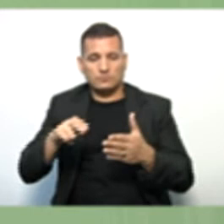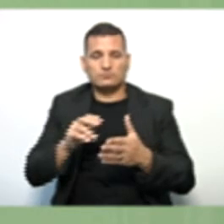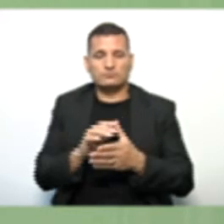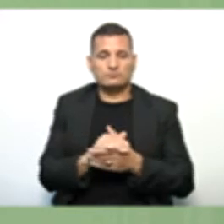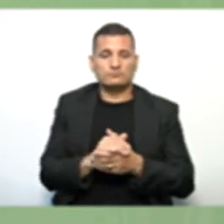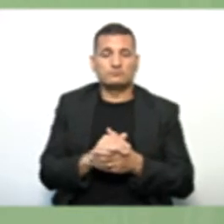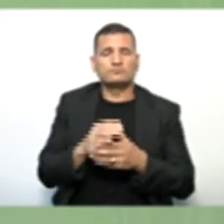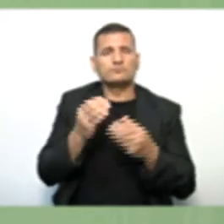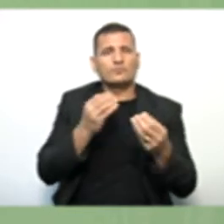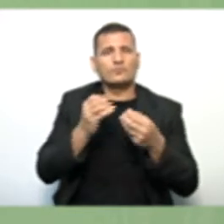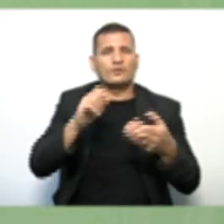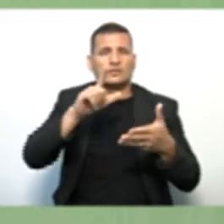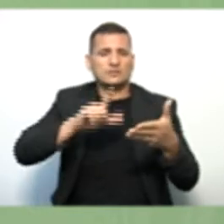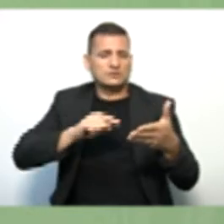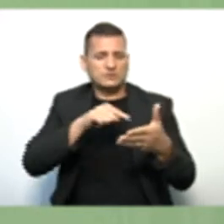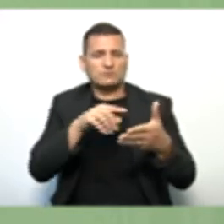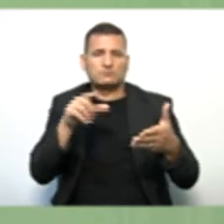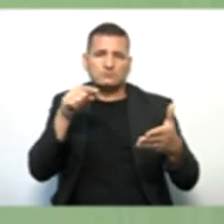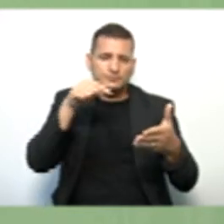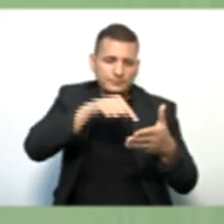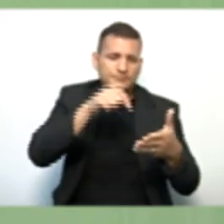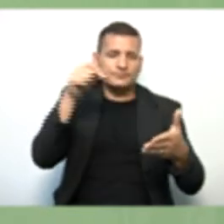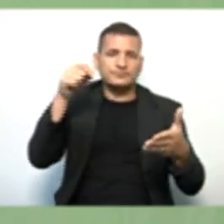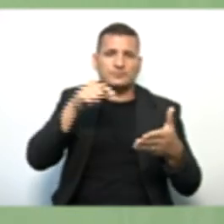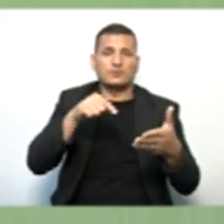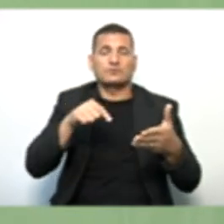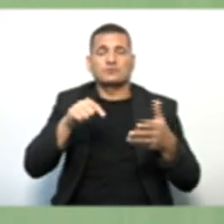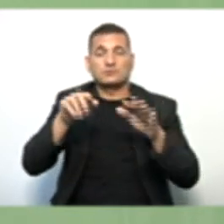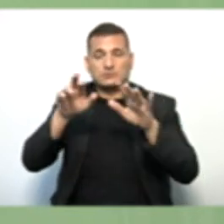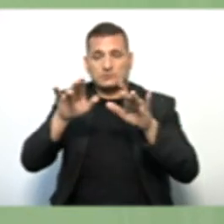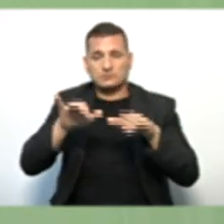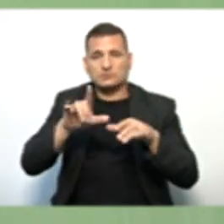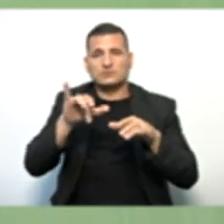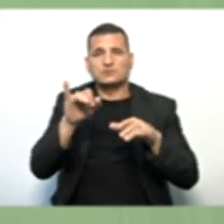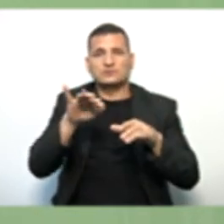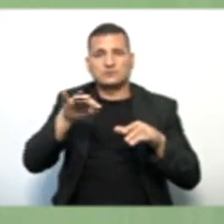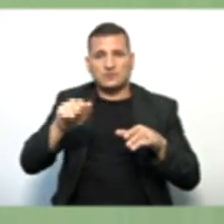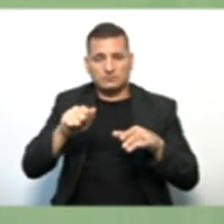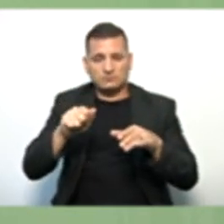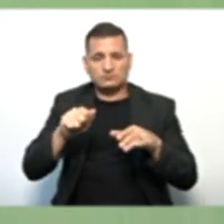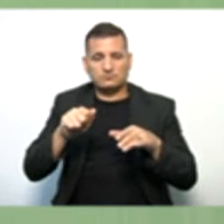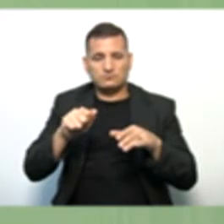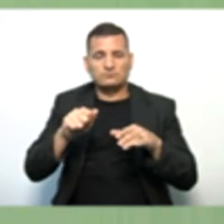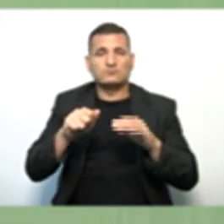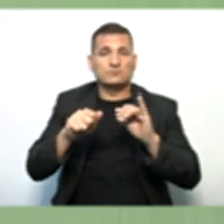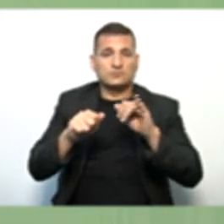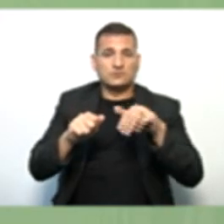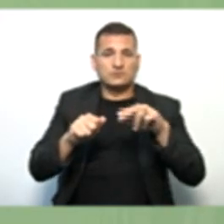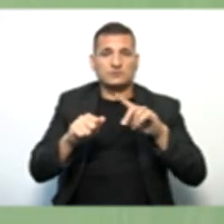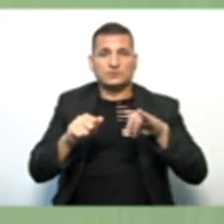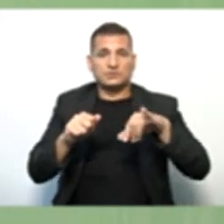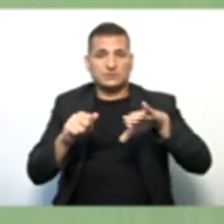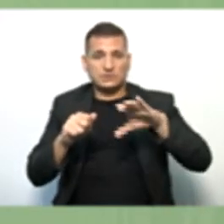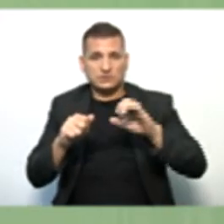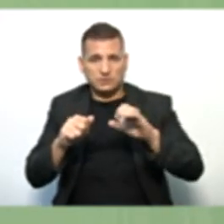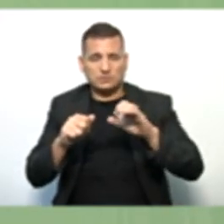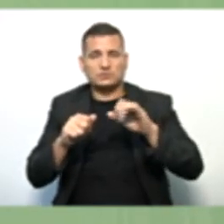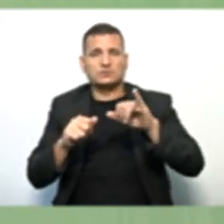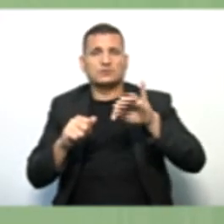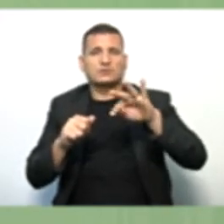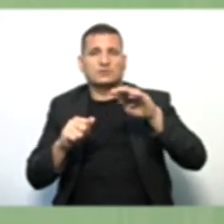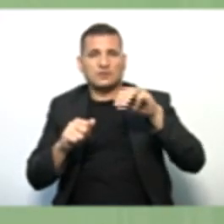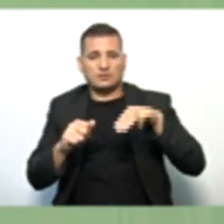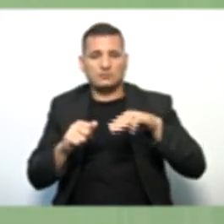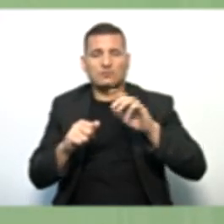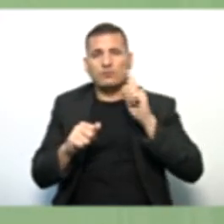acessar o elemento de uma lista, escreva o nome da lista seguido do índice do item. O que é? Olha